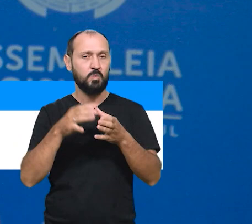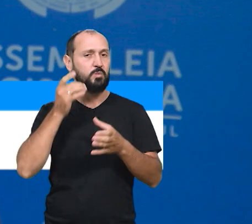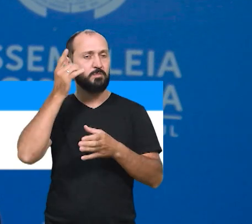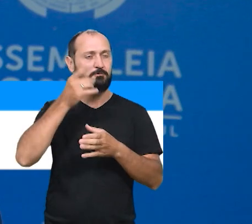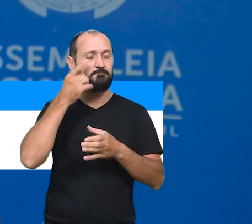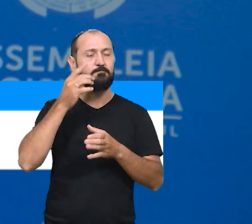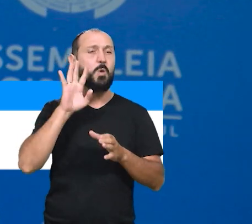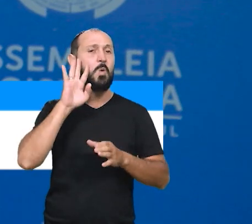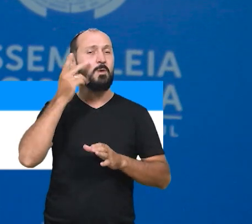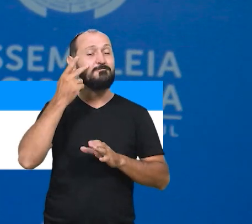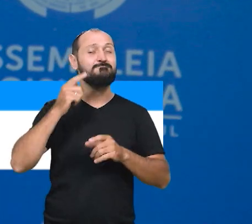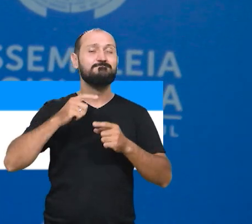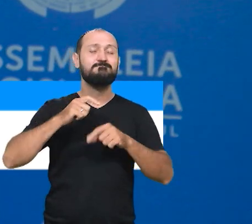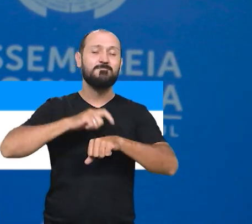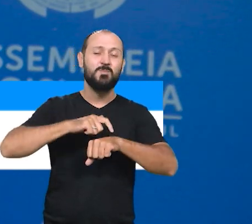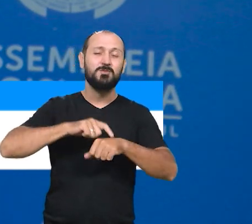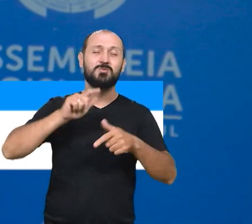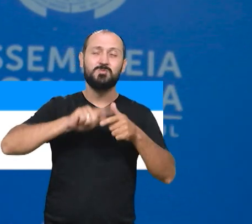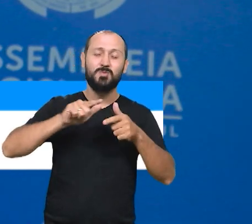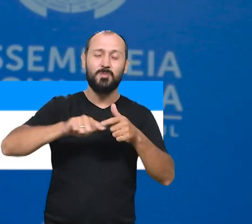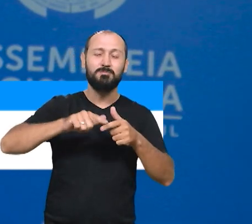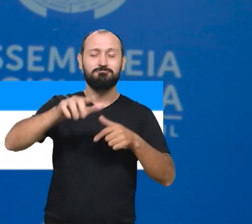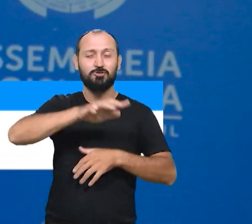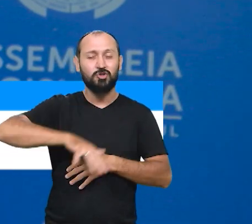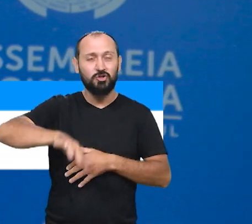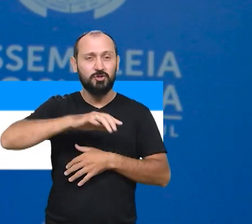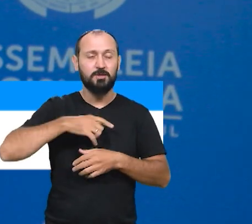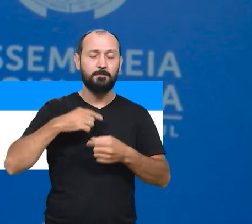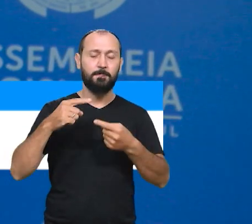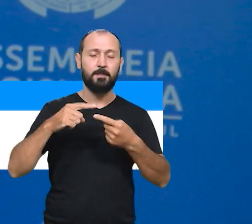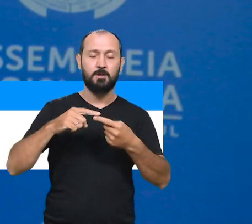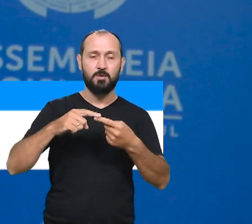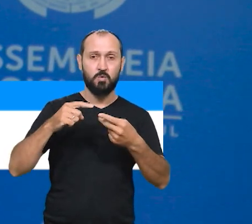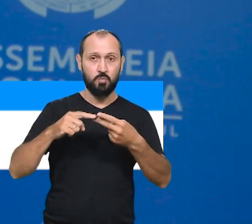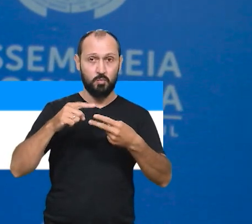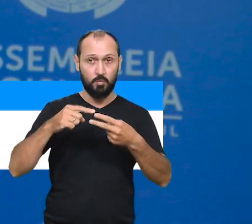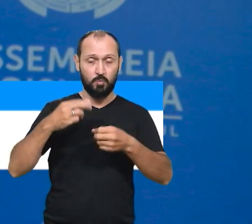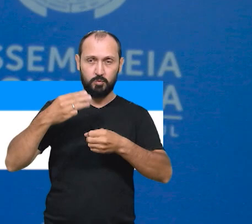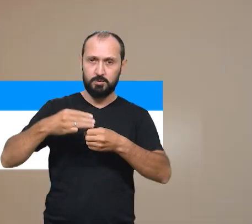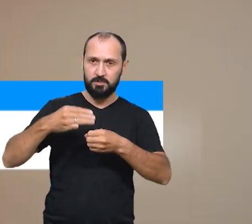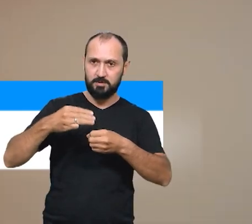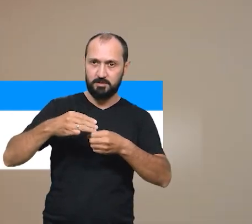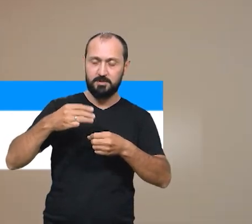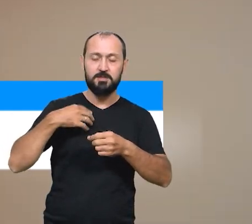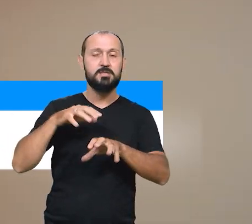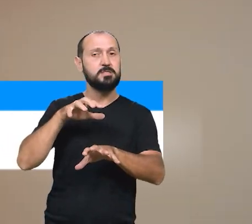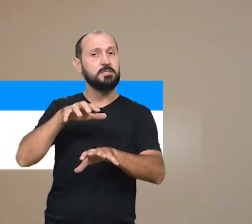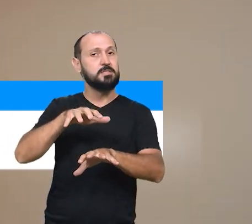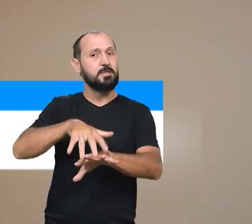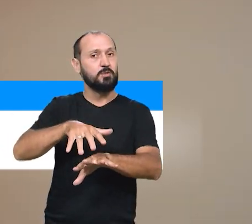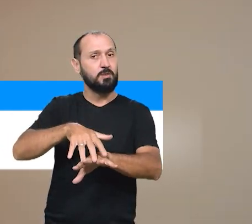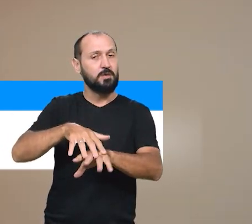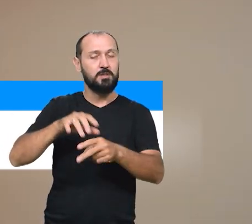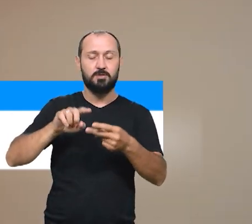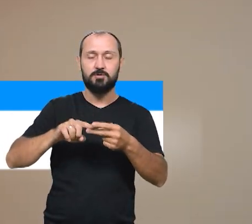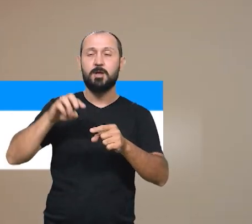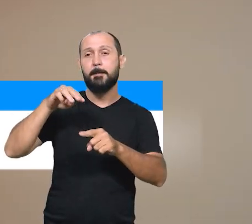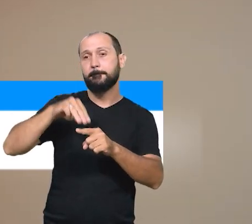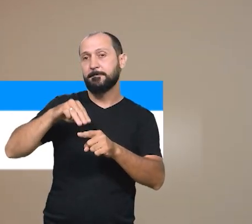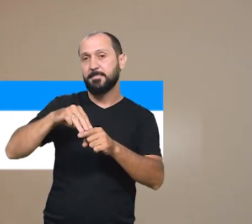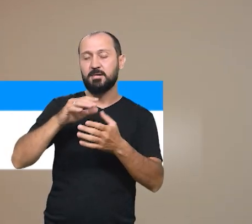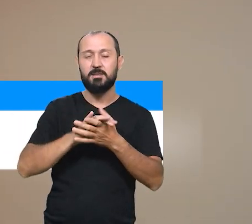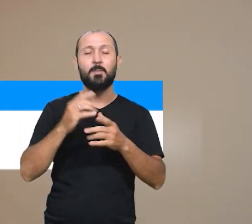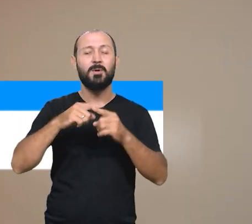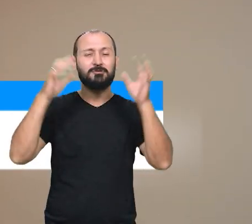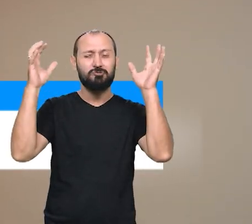aprovaram o reconhecimento do estado de calamidade pública em 2 municípios, Miranda e Sidrolândia, em decorrência das fortes chuvas que atingiram